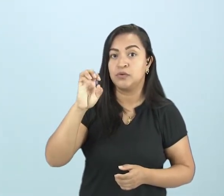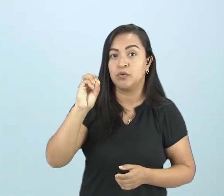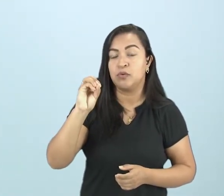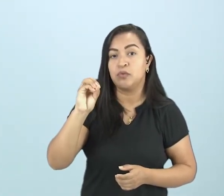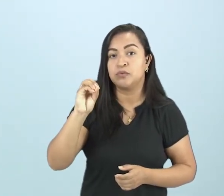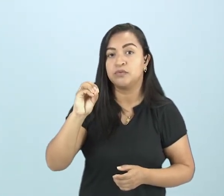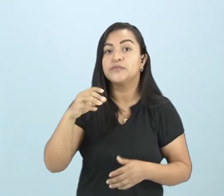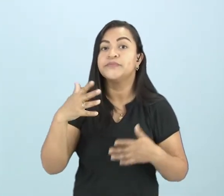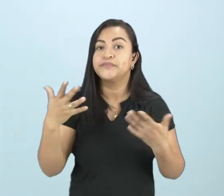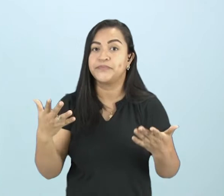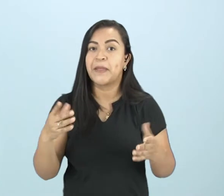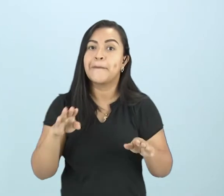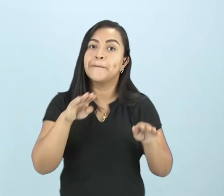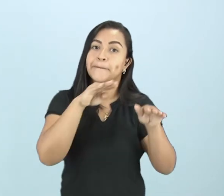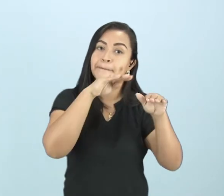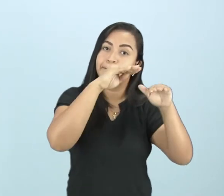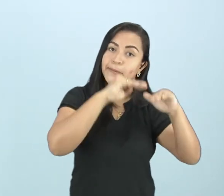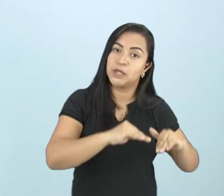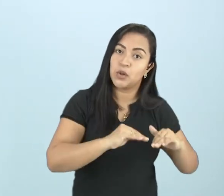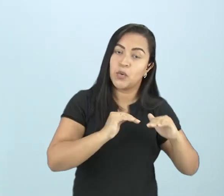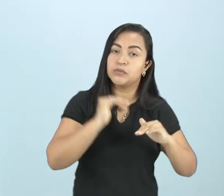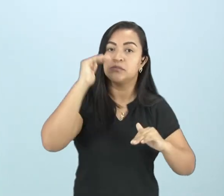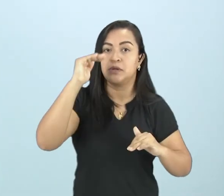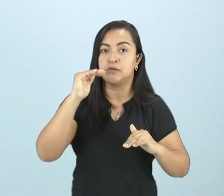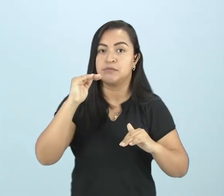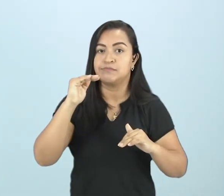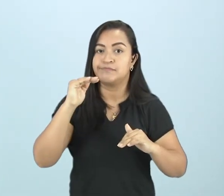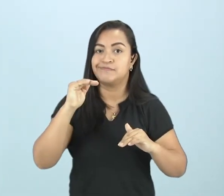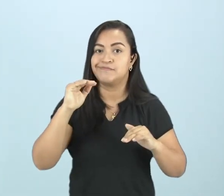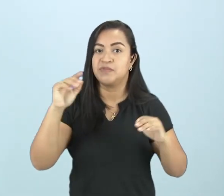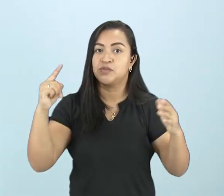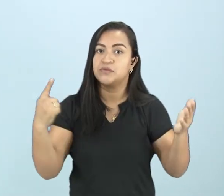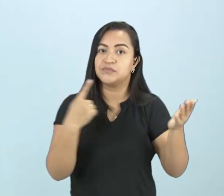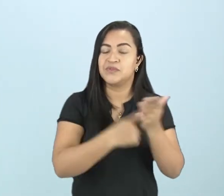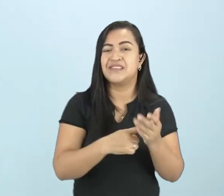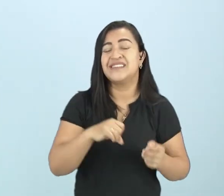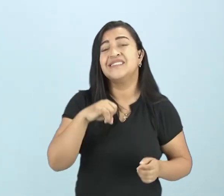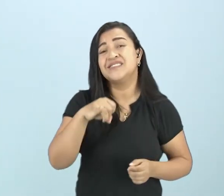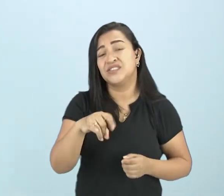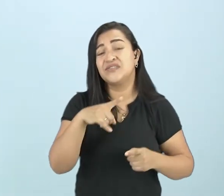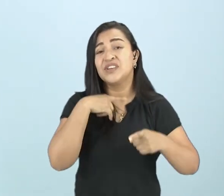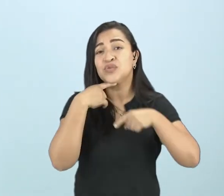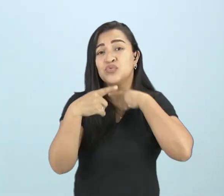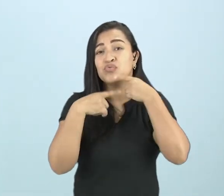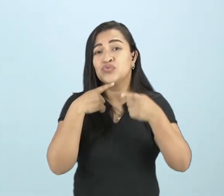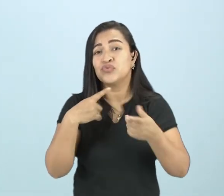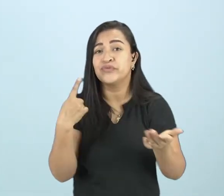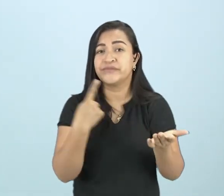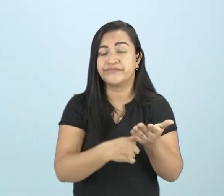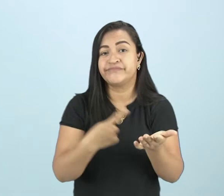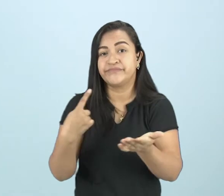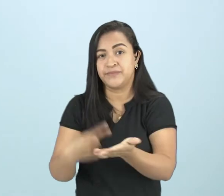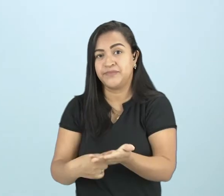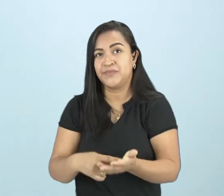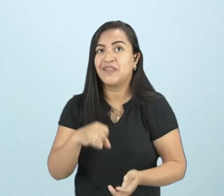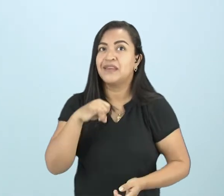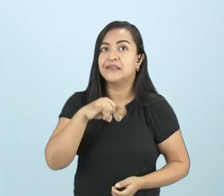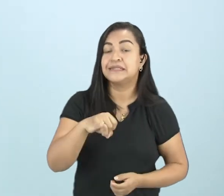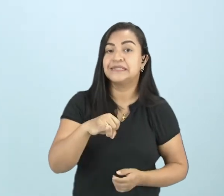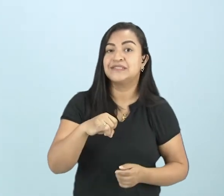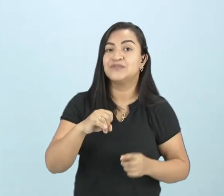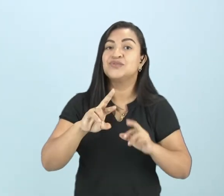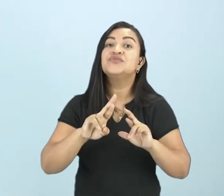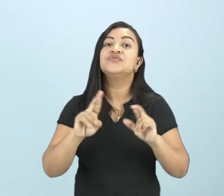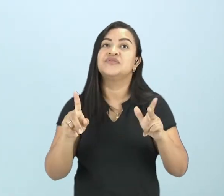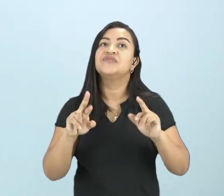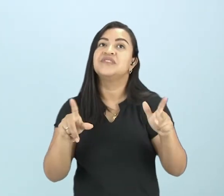é o heterozigoto, e totalmente recessivo. Tudo bem? Então, se você tem dúvida sobre o cruzamento, se fosse diferente o